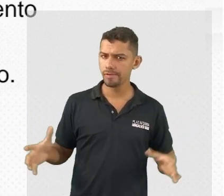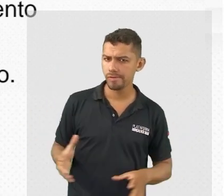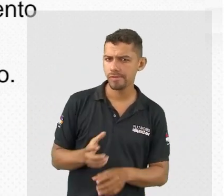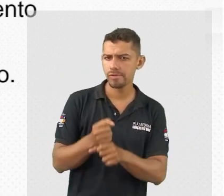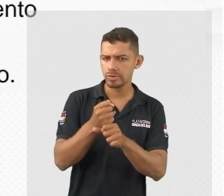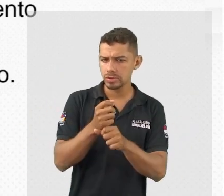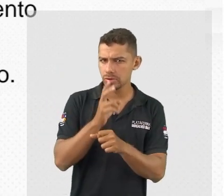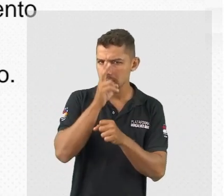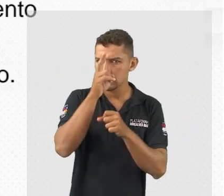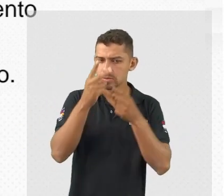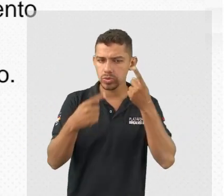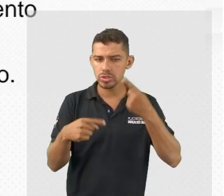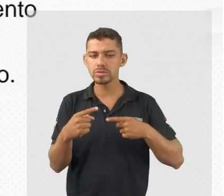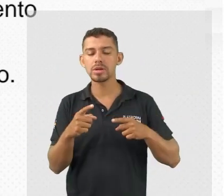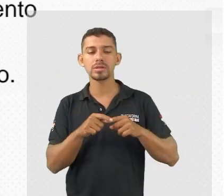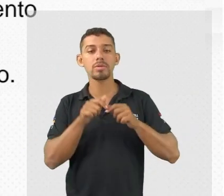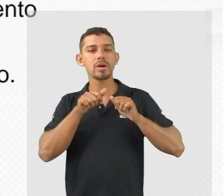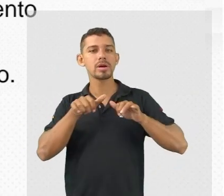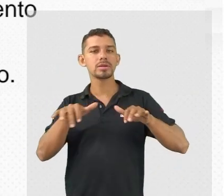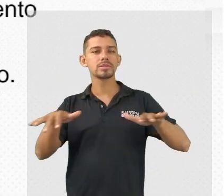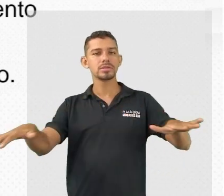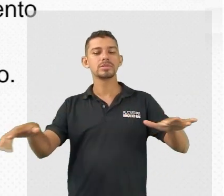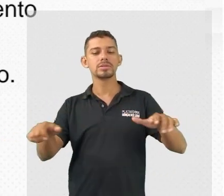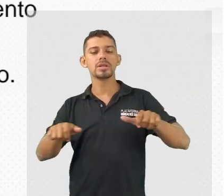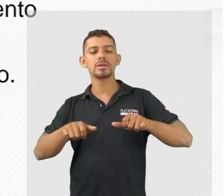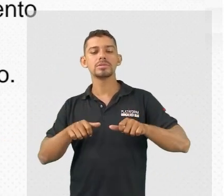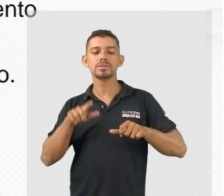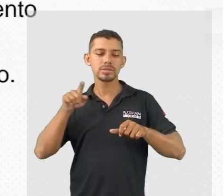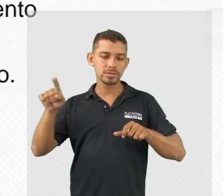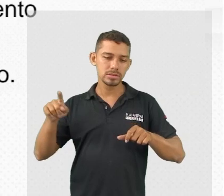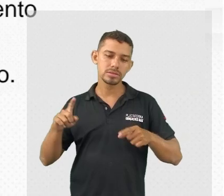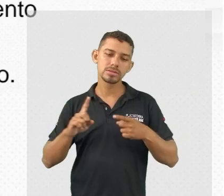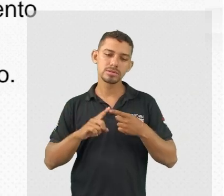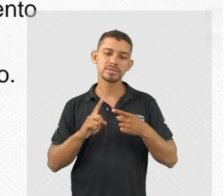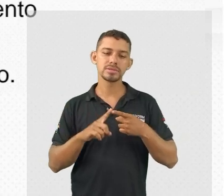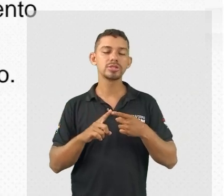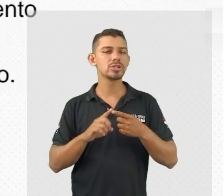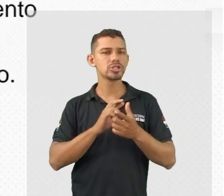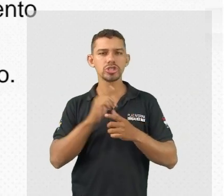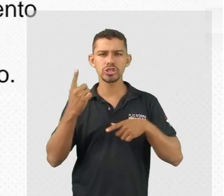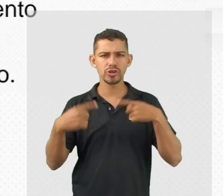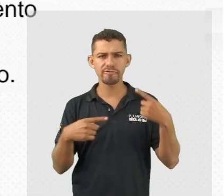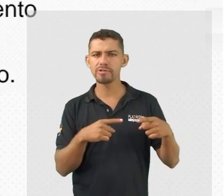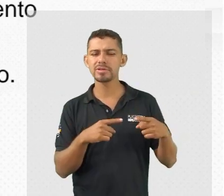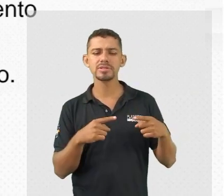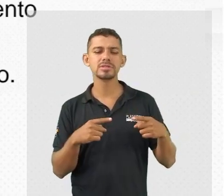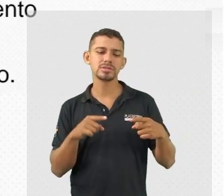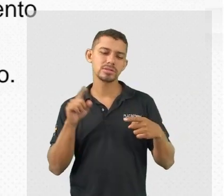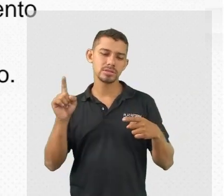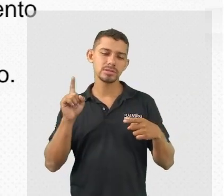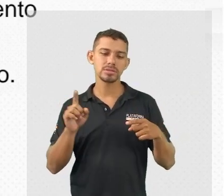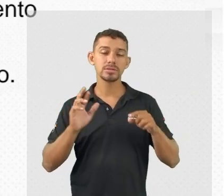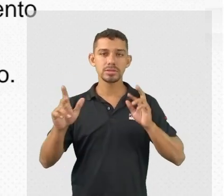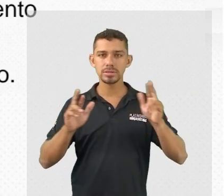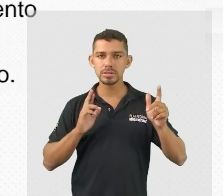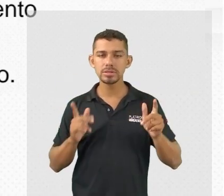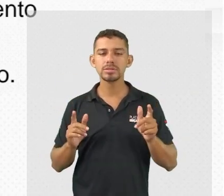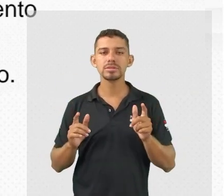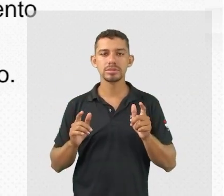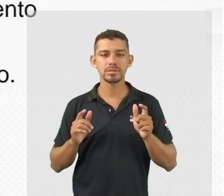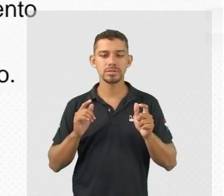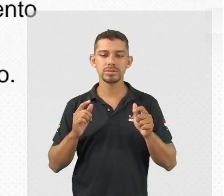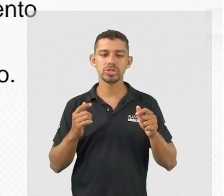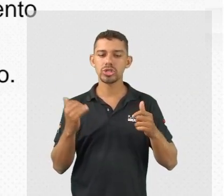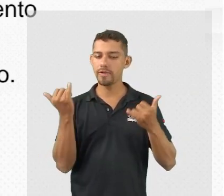o engajamento político, quanto ampliar a polarização, portanto, as divergências e as disputas e a disseminação